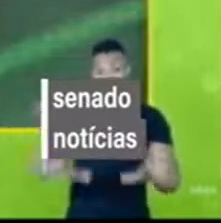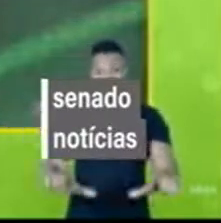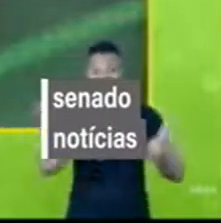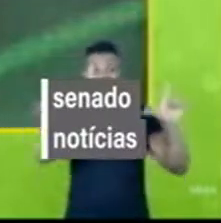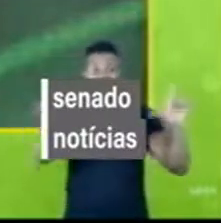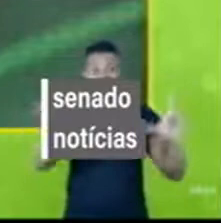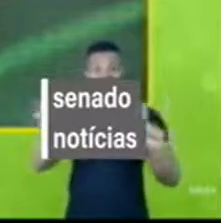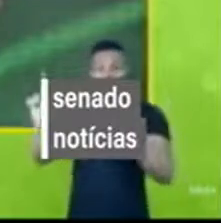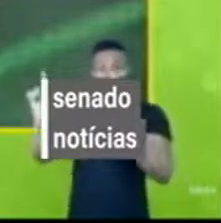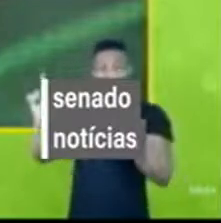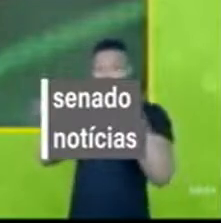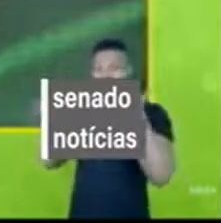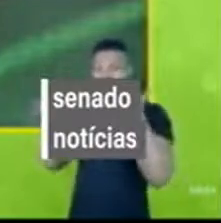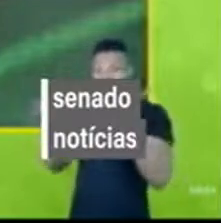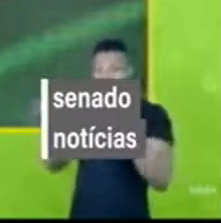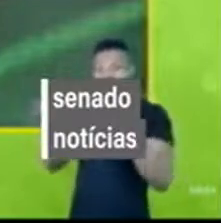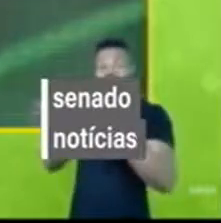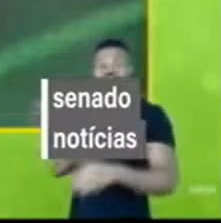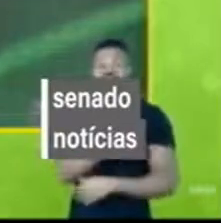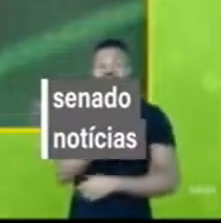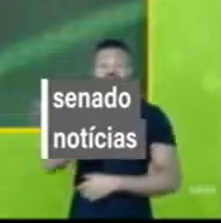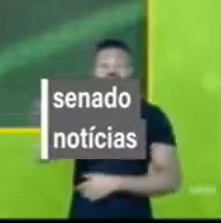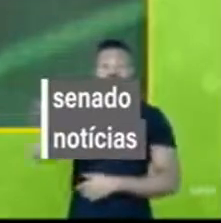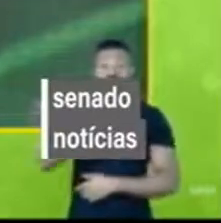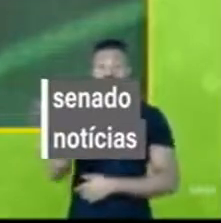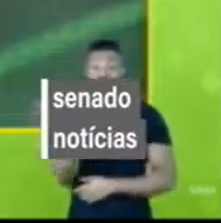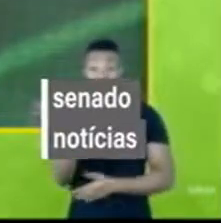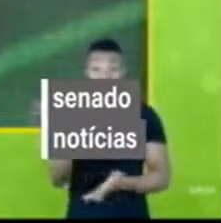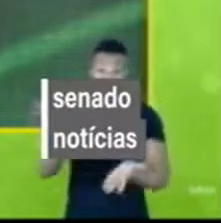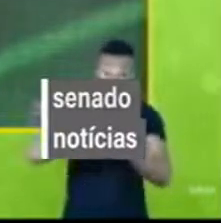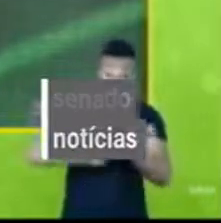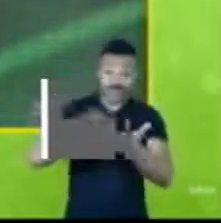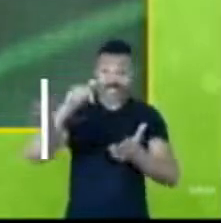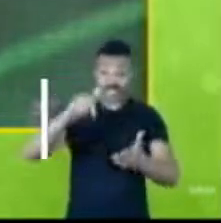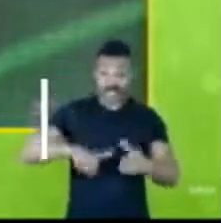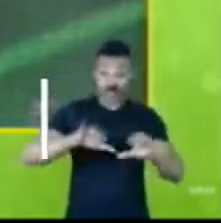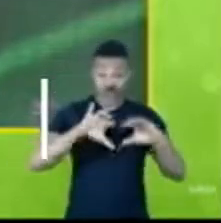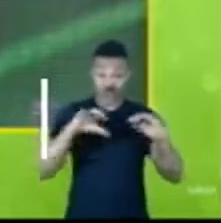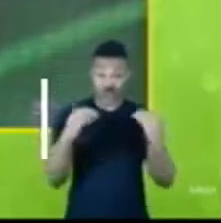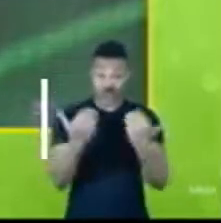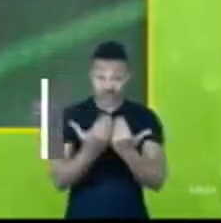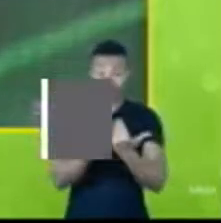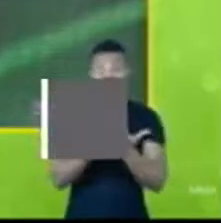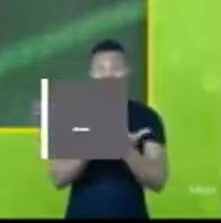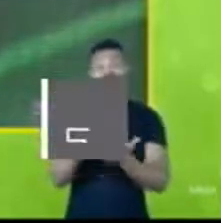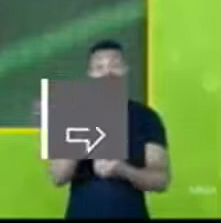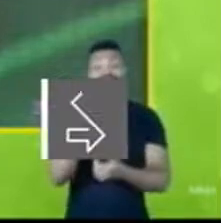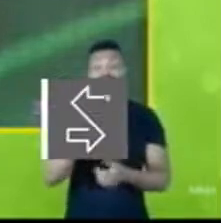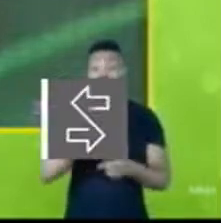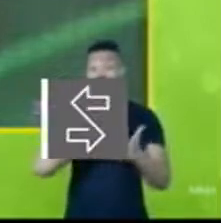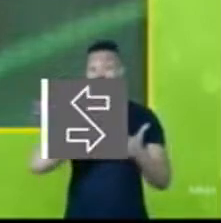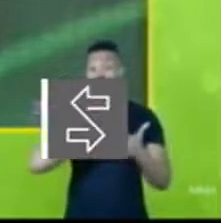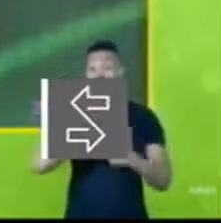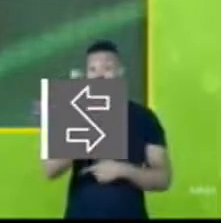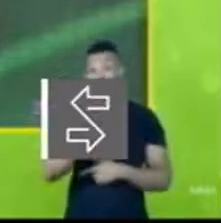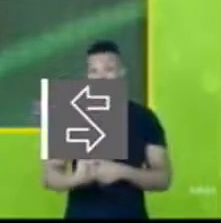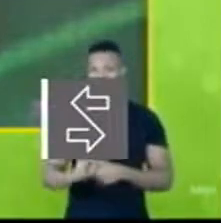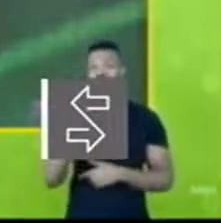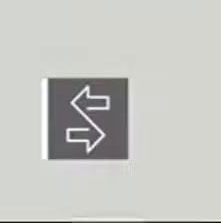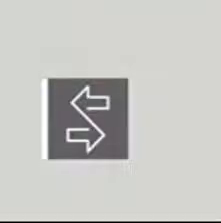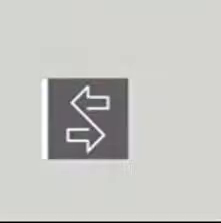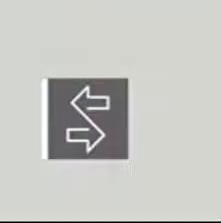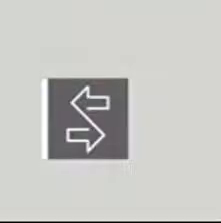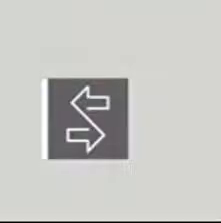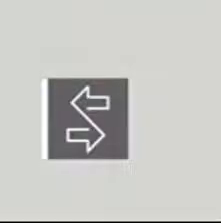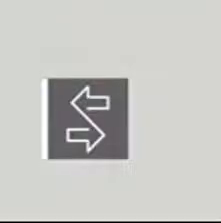países. 194 partes dessa conferência que compreendem que nós temos um problema. Então, reconhecê-lo é